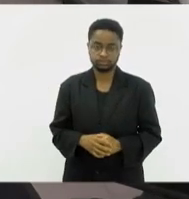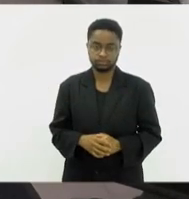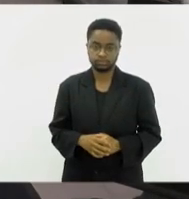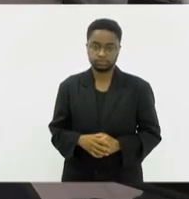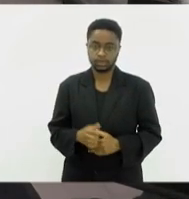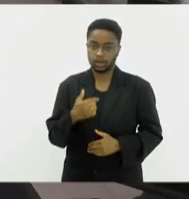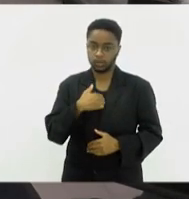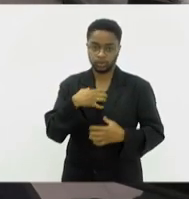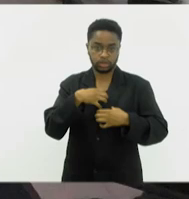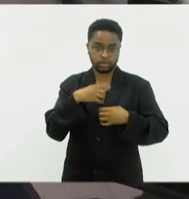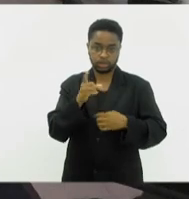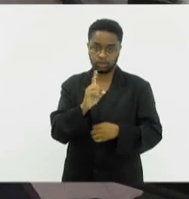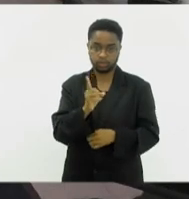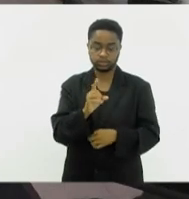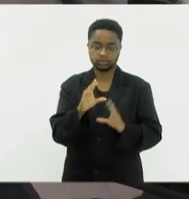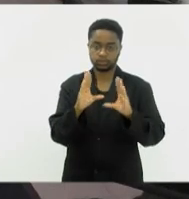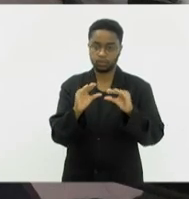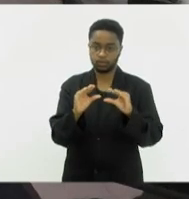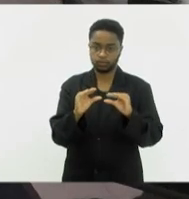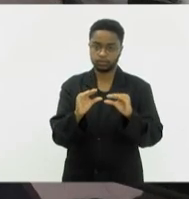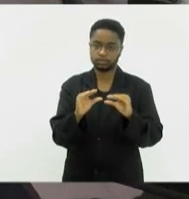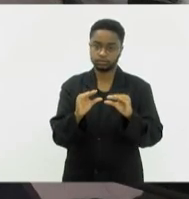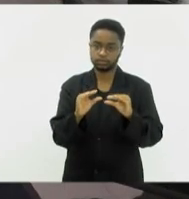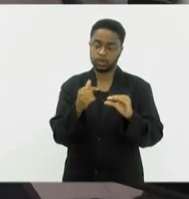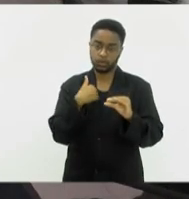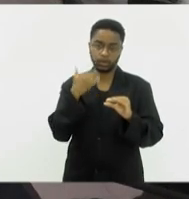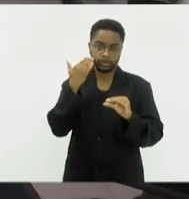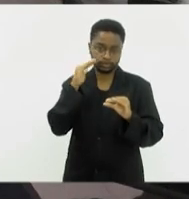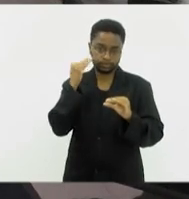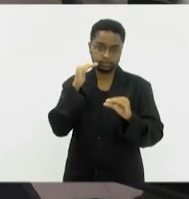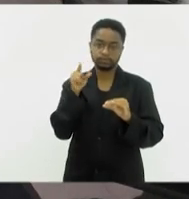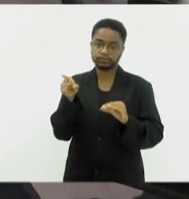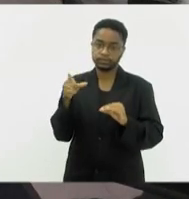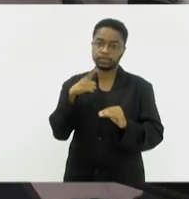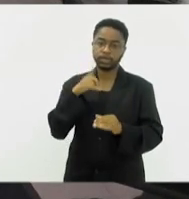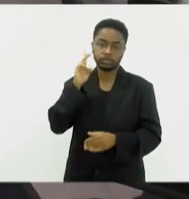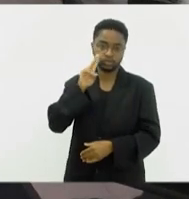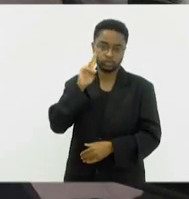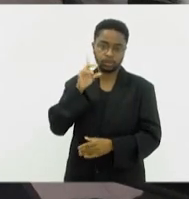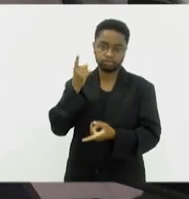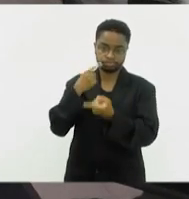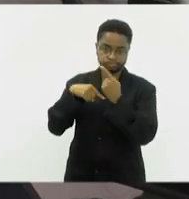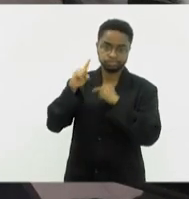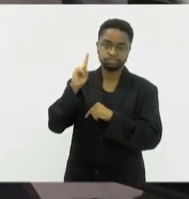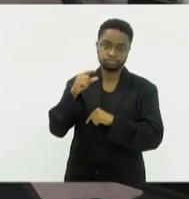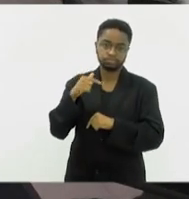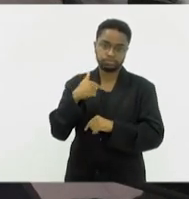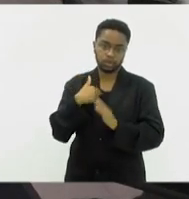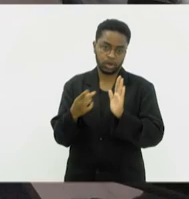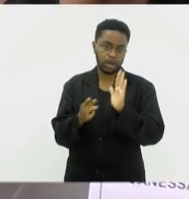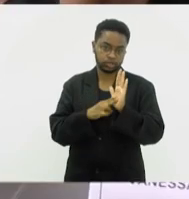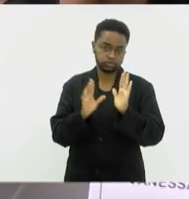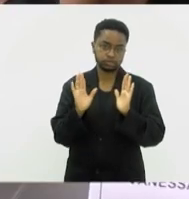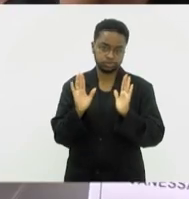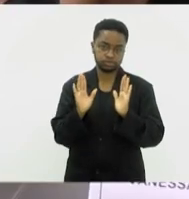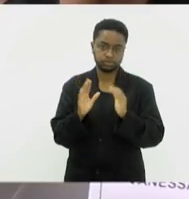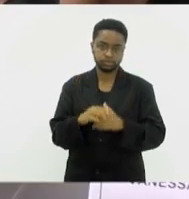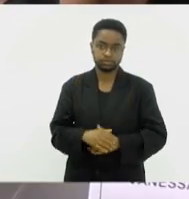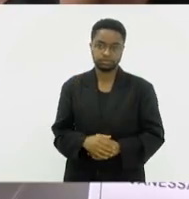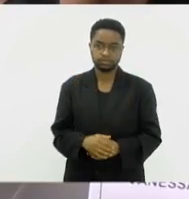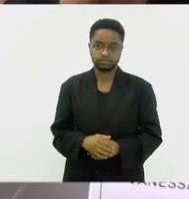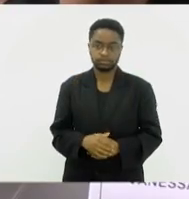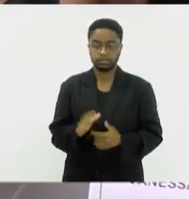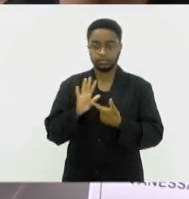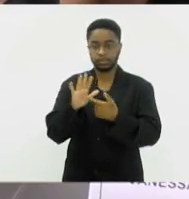me sinto confortável. Eu entendo que o senhor teve uma história de superação, e admito. Está